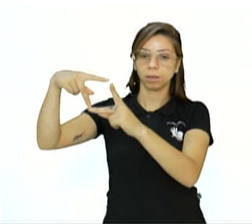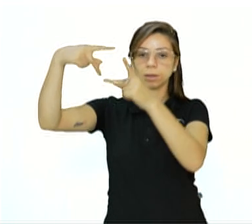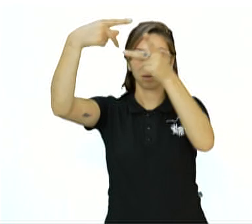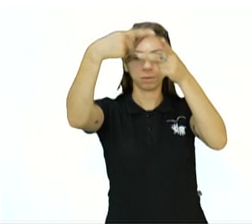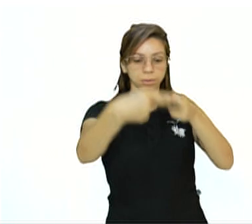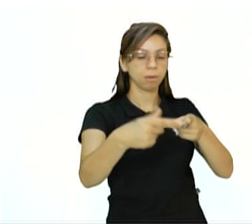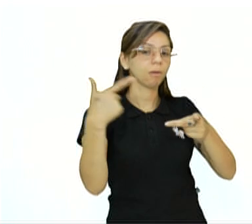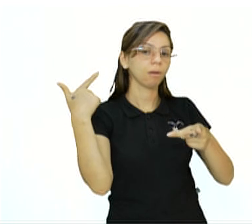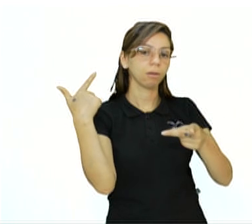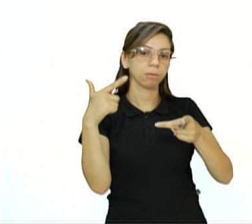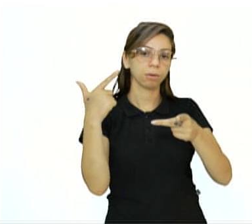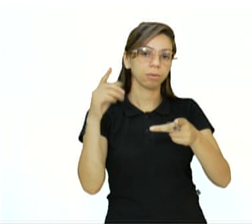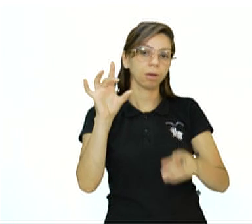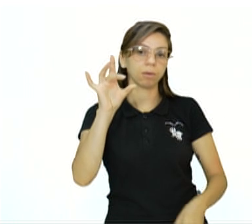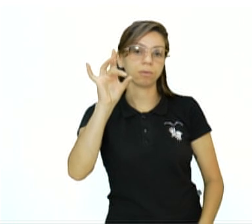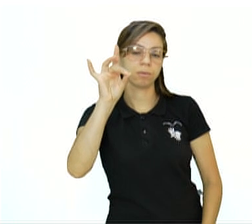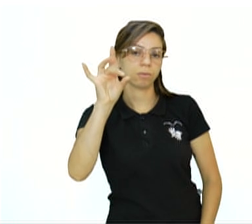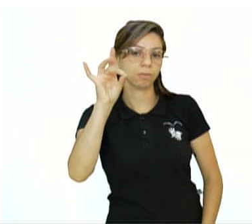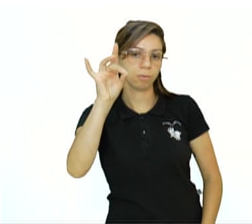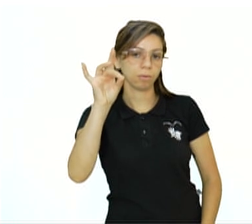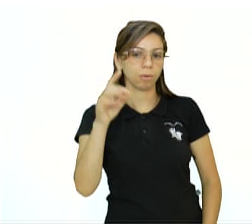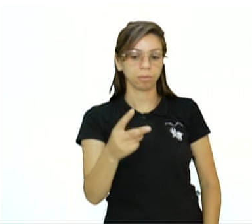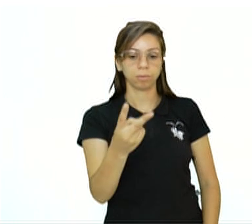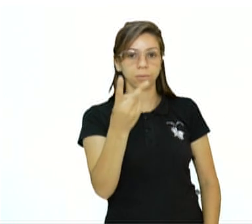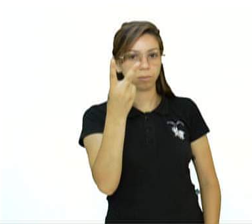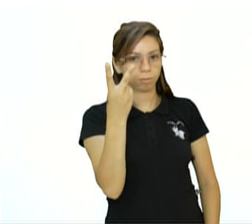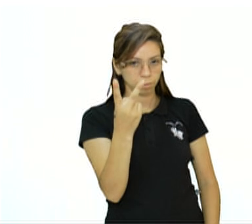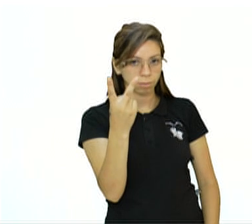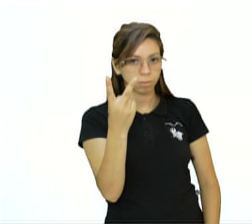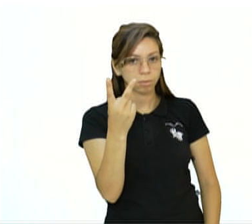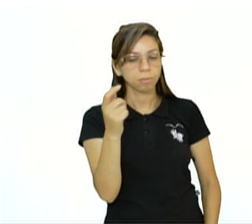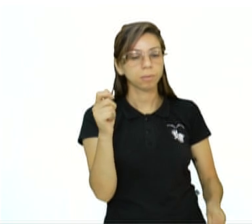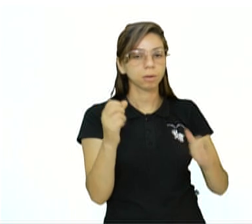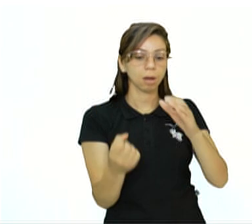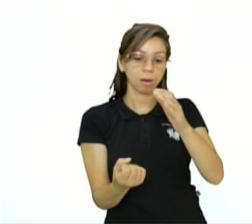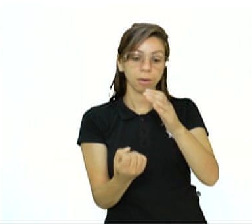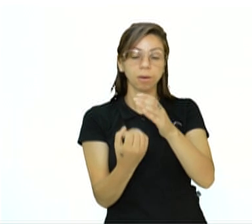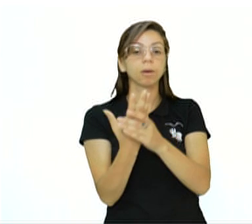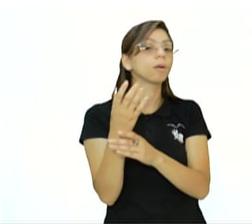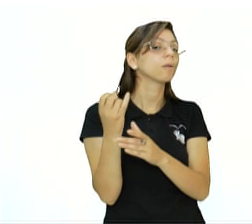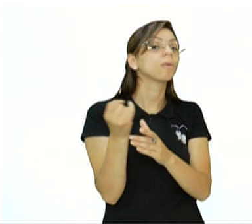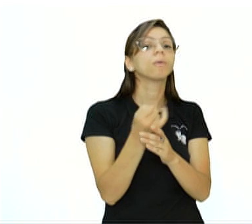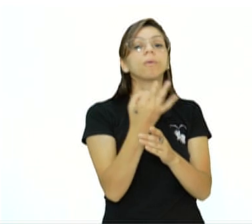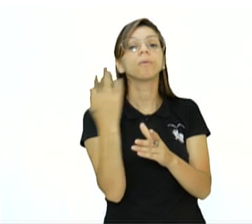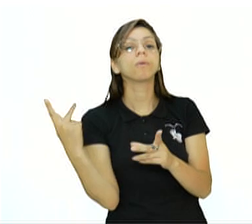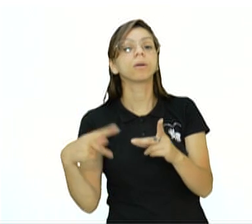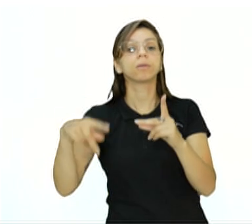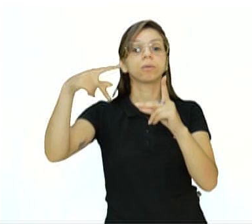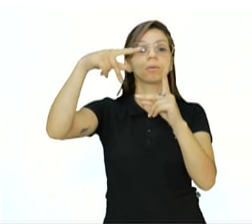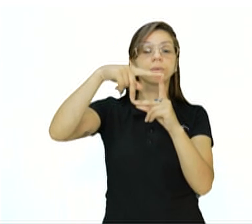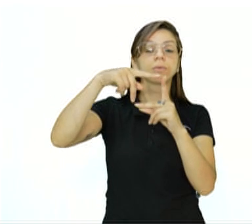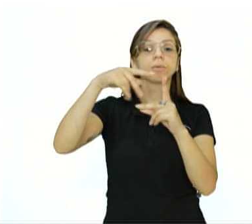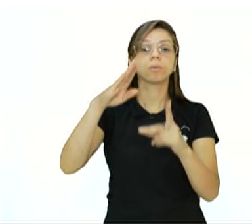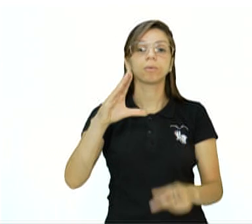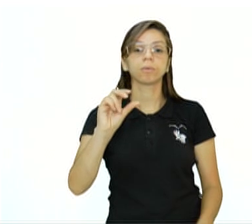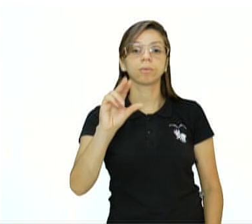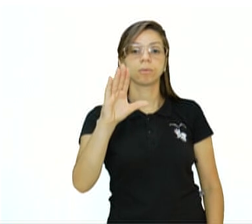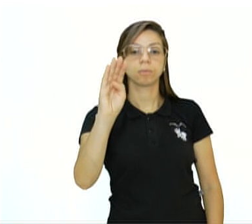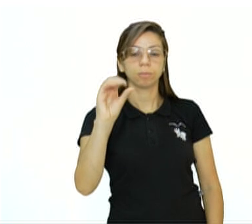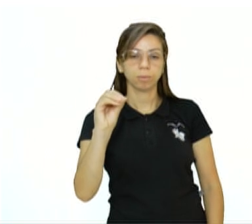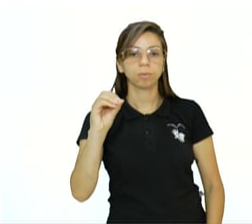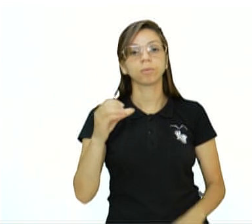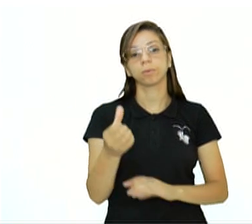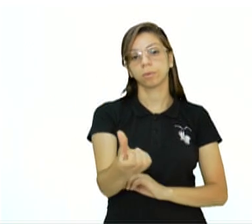nós não temos mais apenas 2 quadrados. Nós teremos quantos quadrados que formam um cubo?